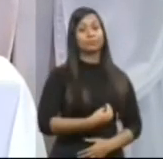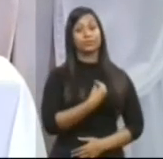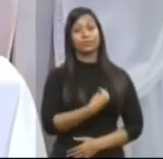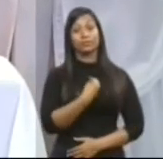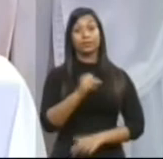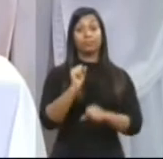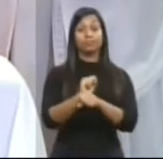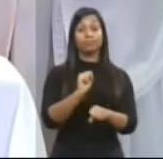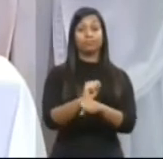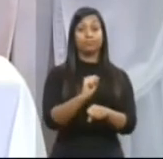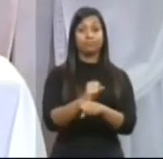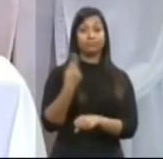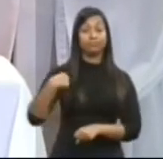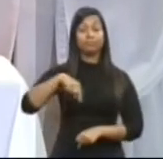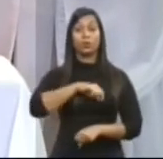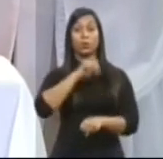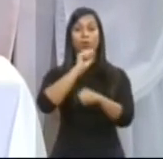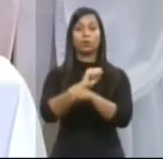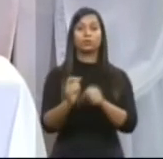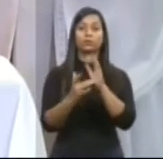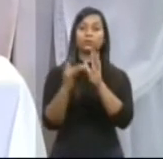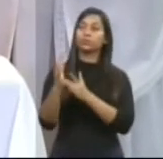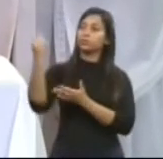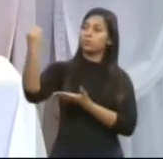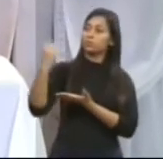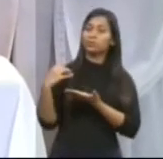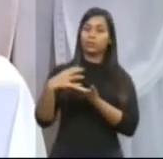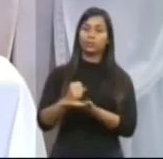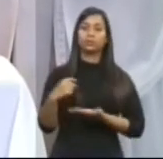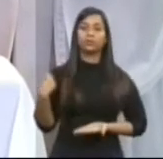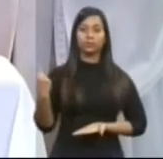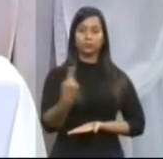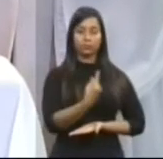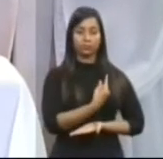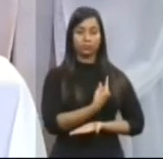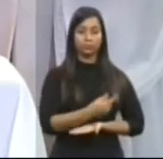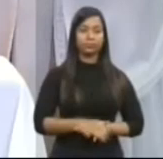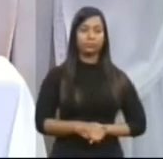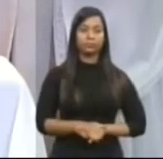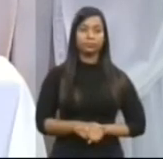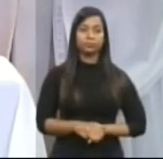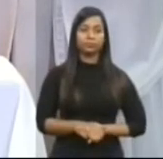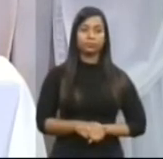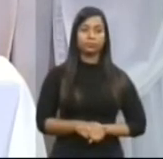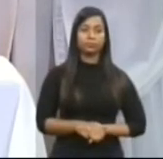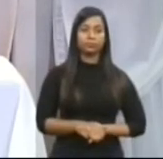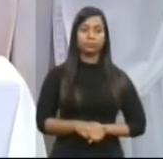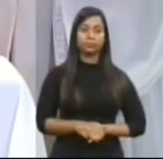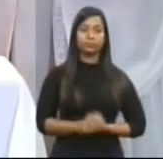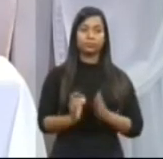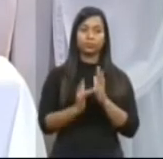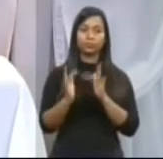os perigos, enquanto vivendo a esperança, aguardamos unido na fé e amor a